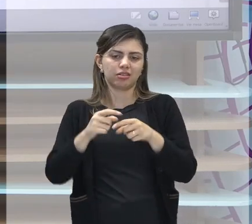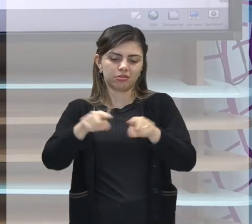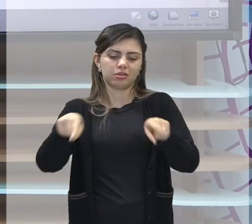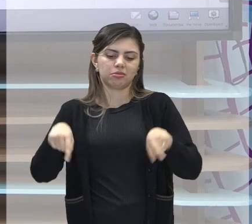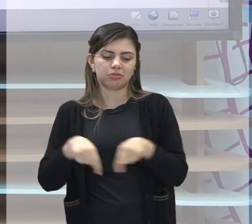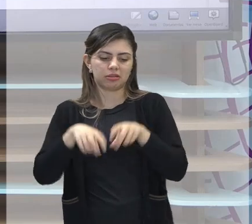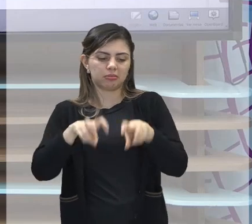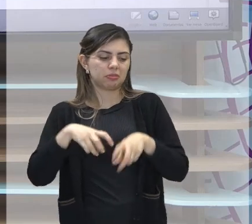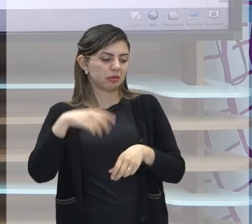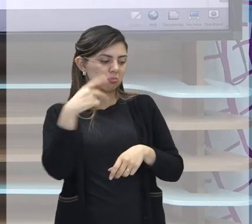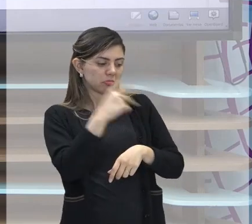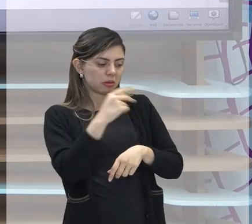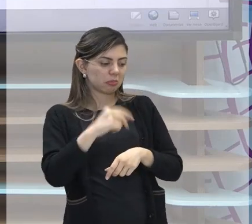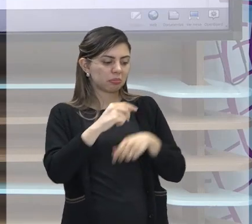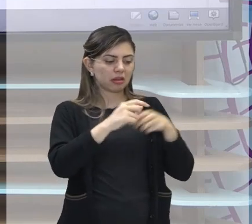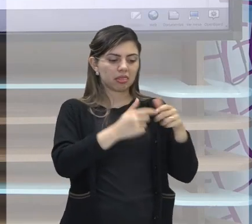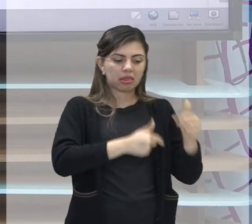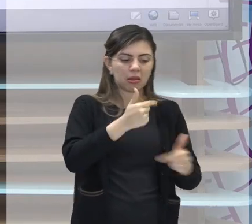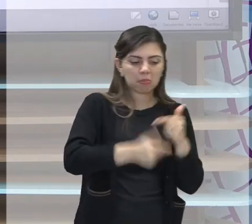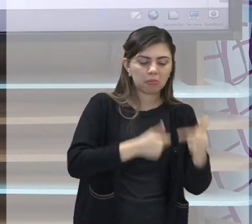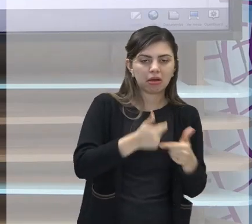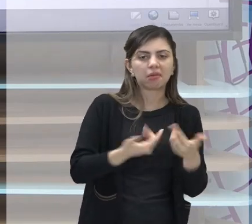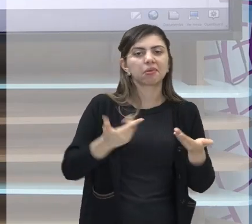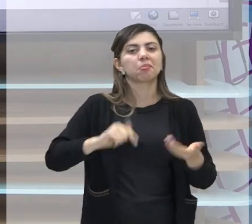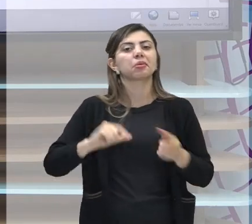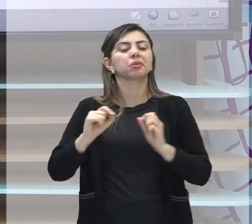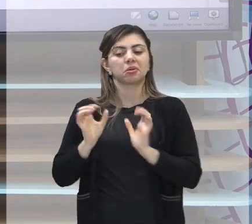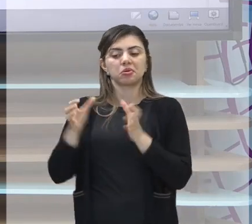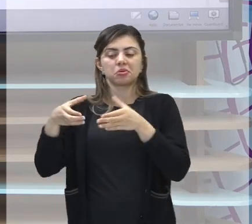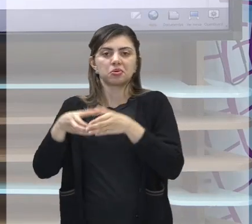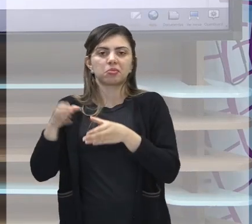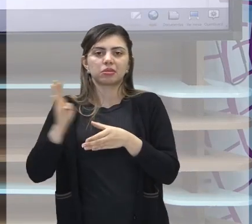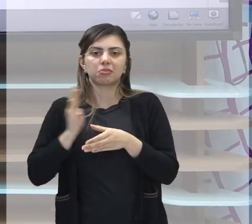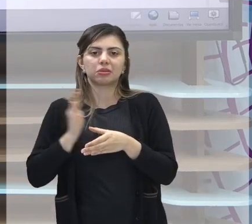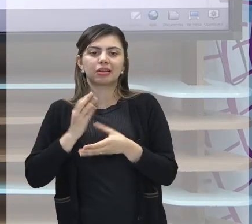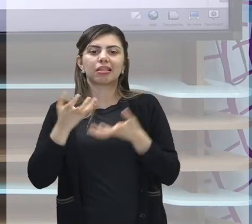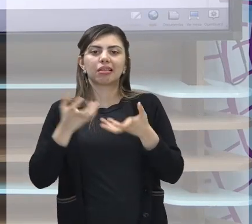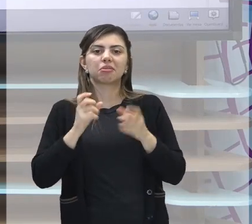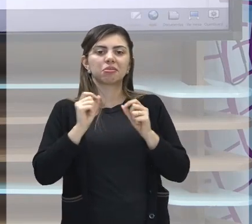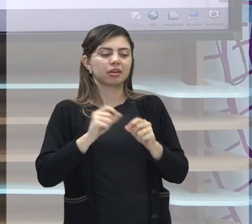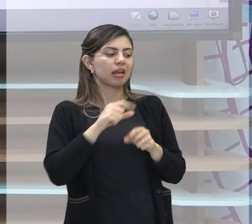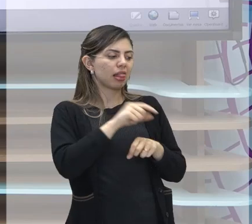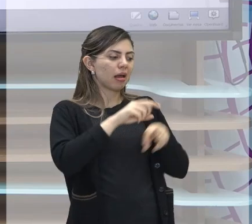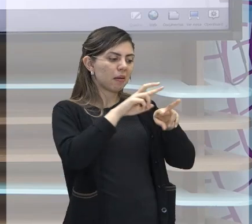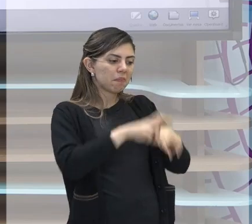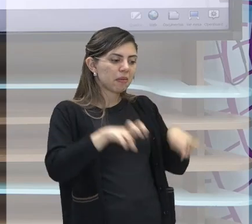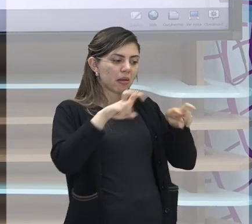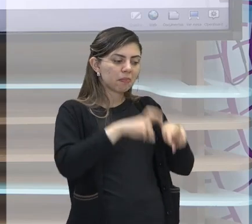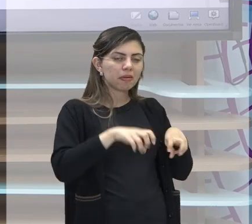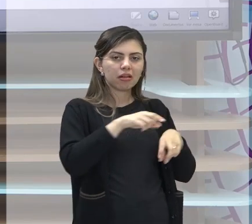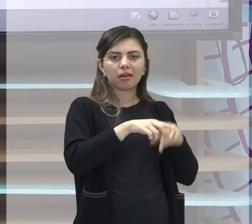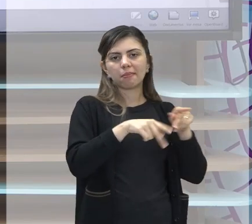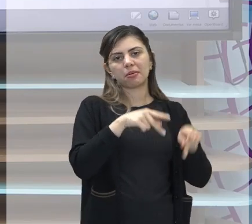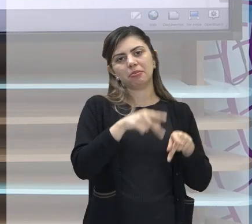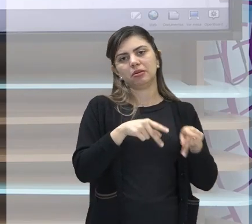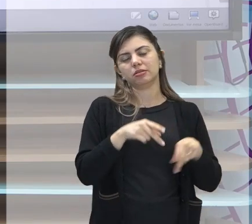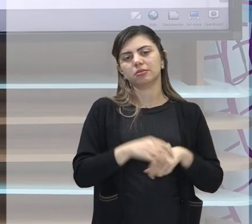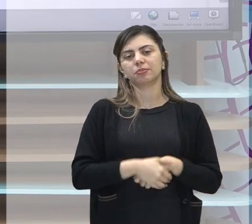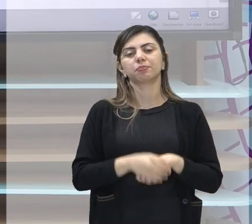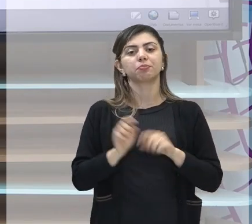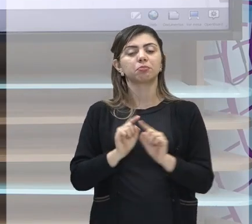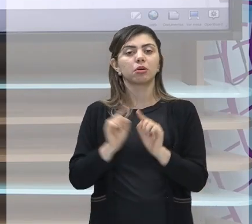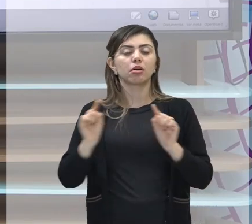uma burguesia que explorava esses povos. Mas entenda,